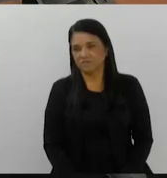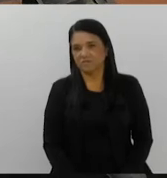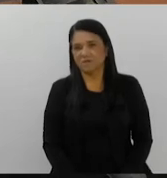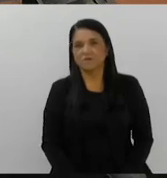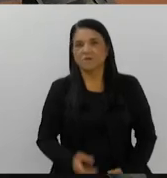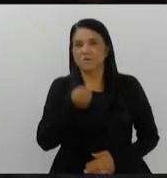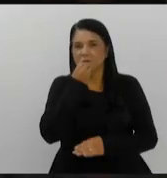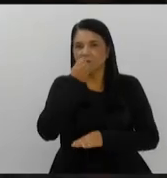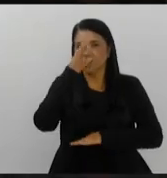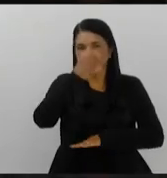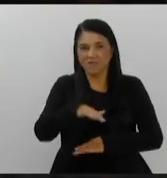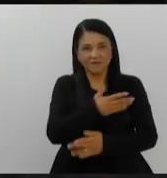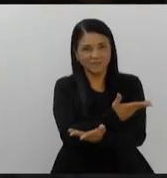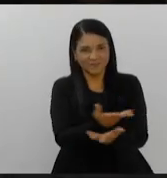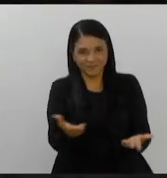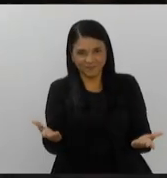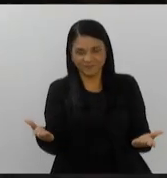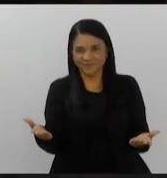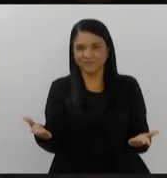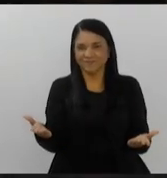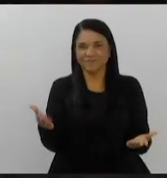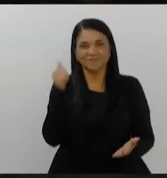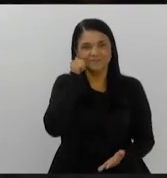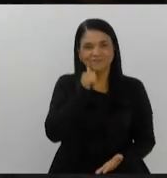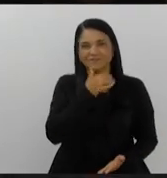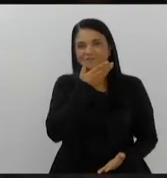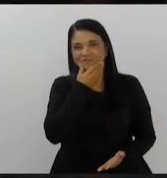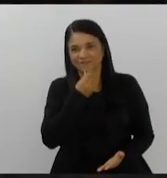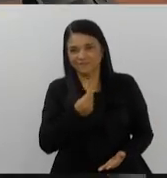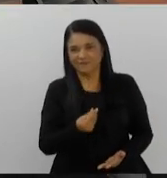Boa tarde a todos e todas.